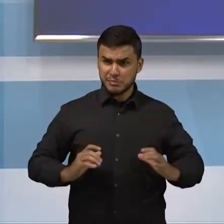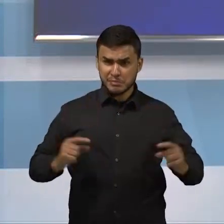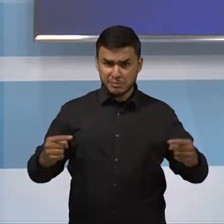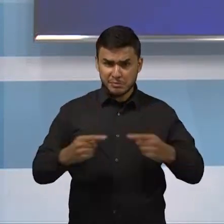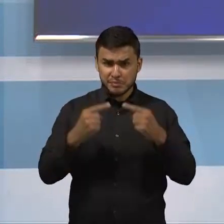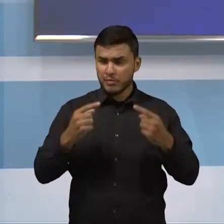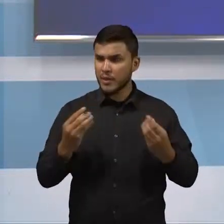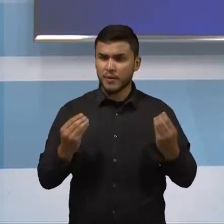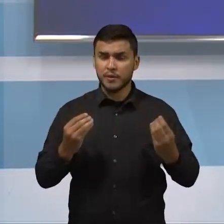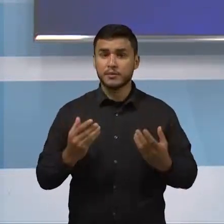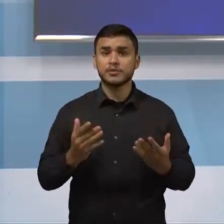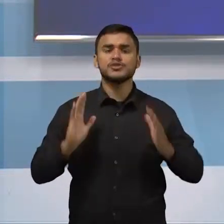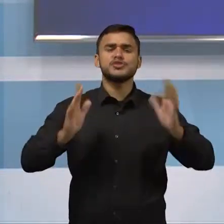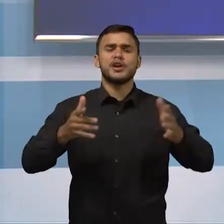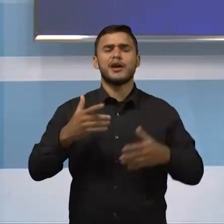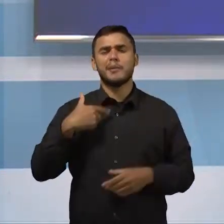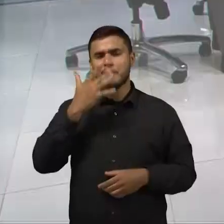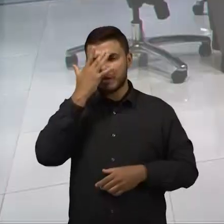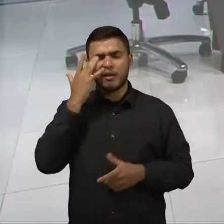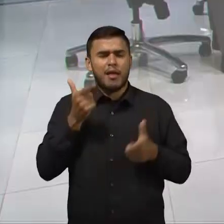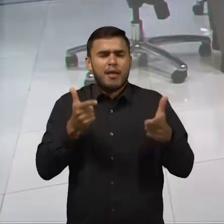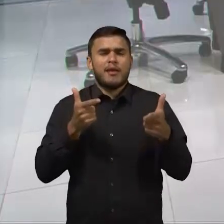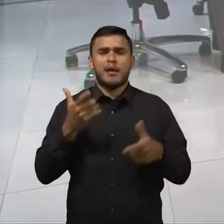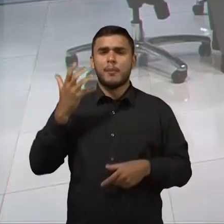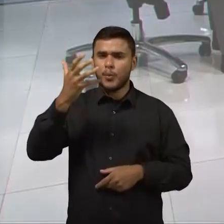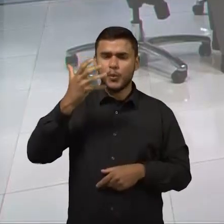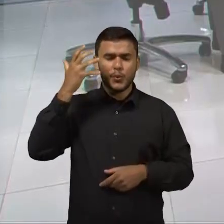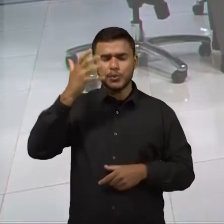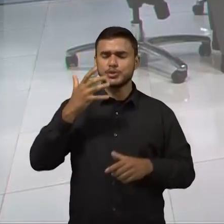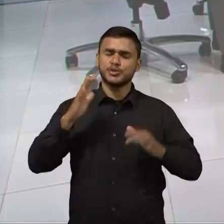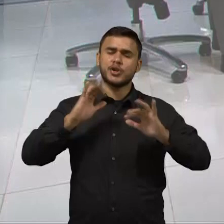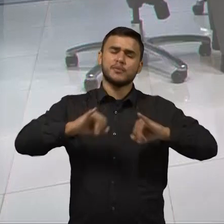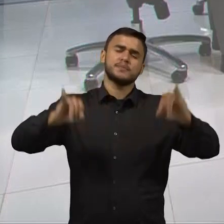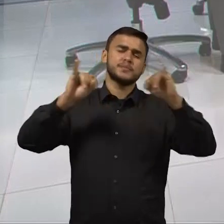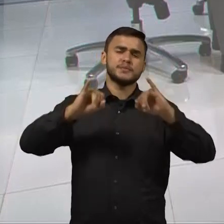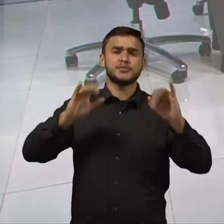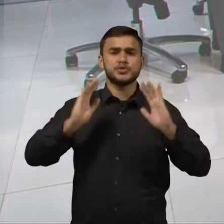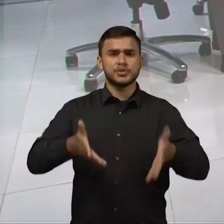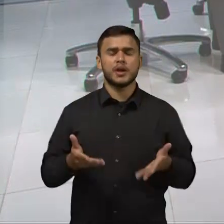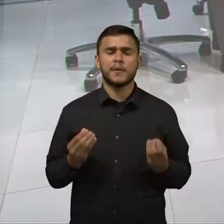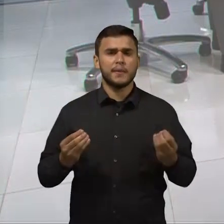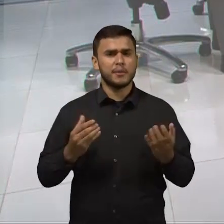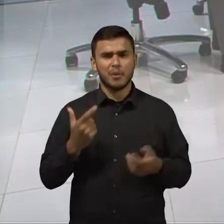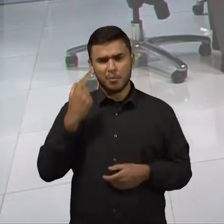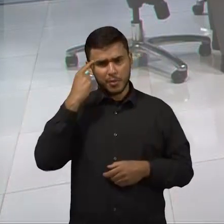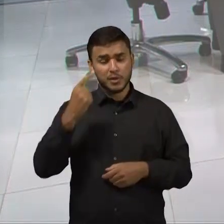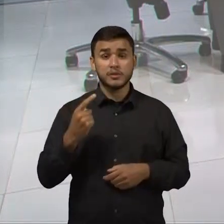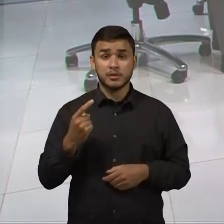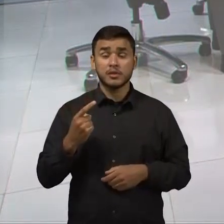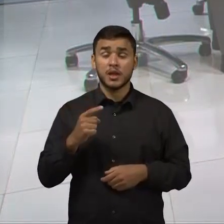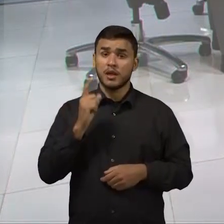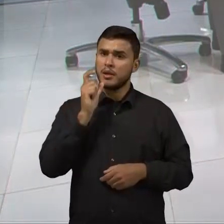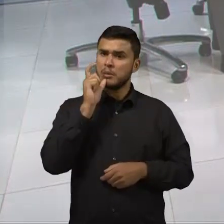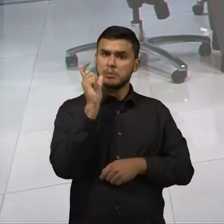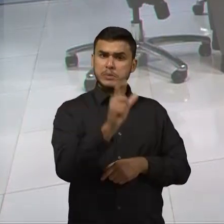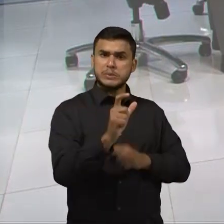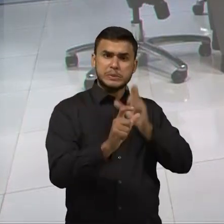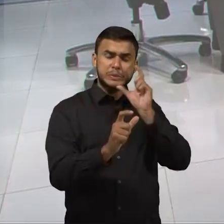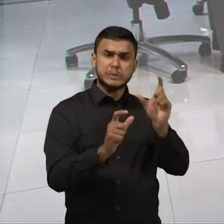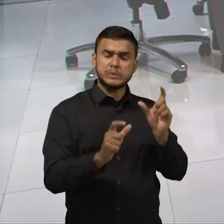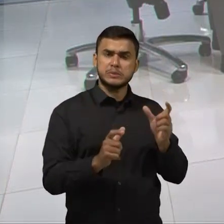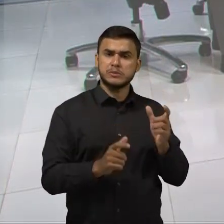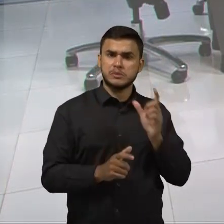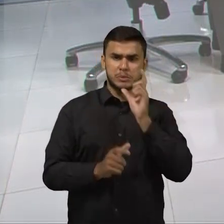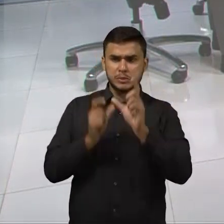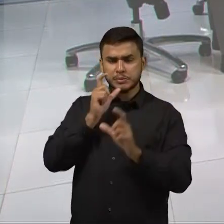a atenção. Já virou até música, né? Já é um hit hoje bastante popular no Brasil, as palavras usadas pelo